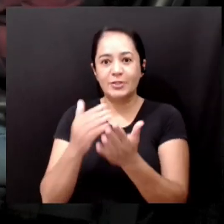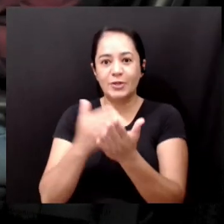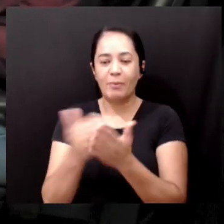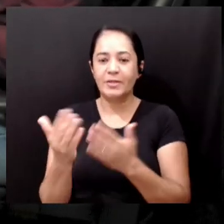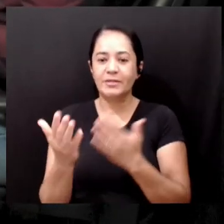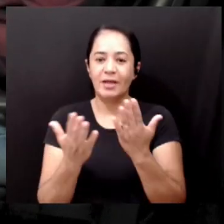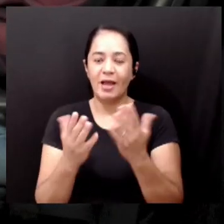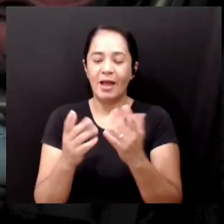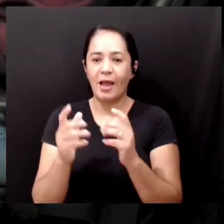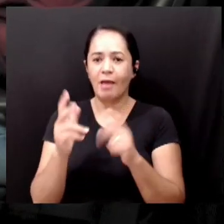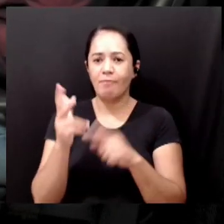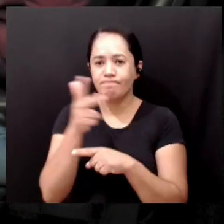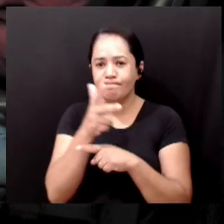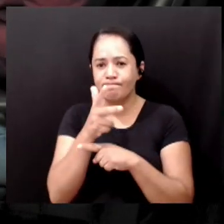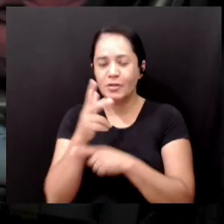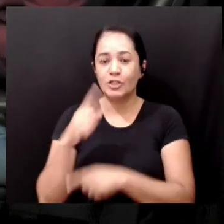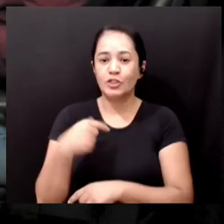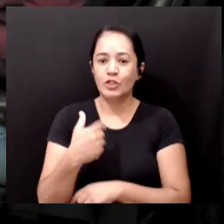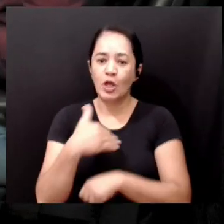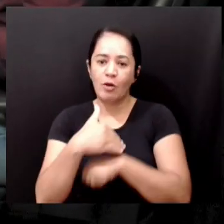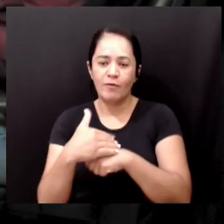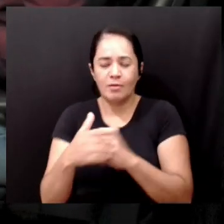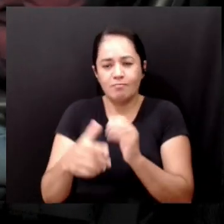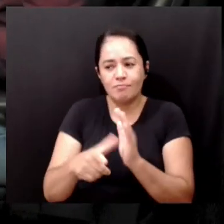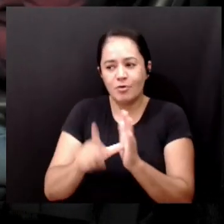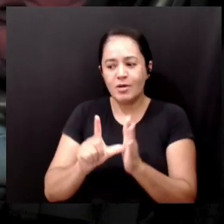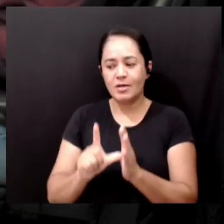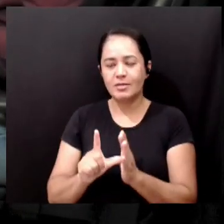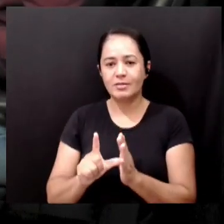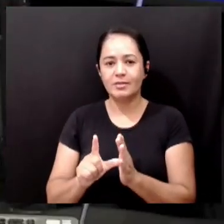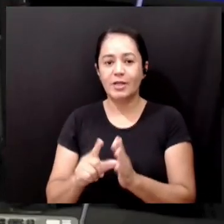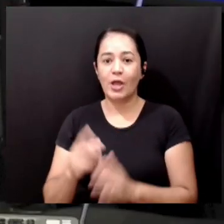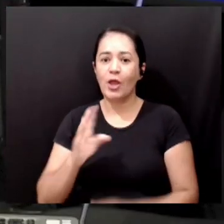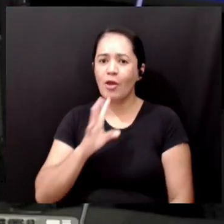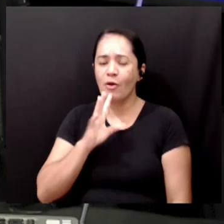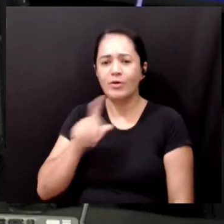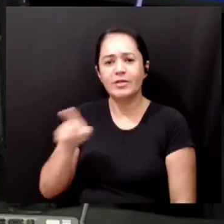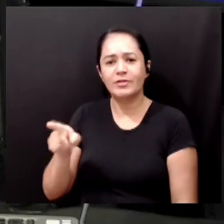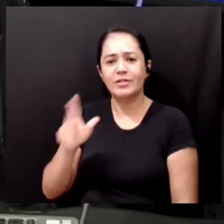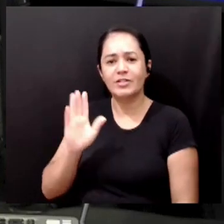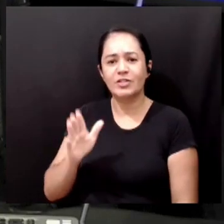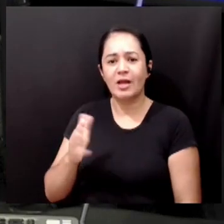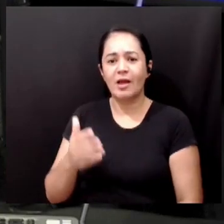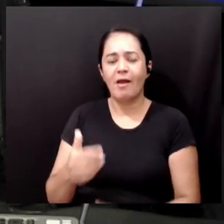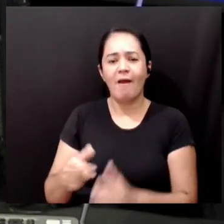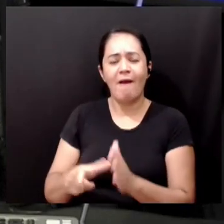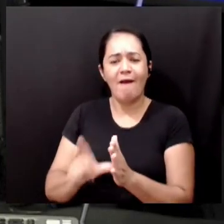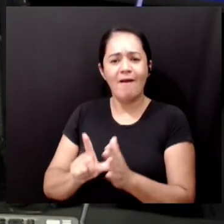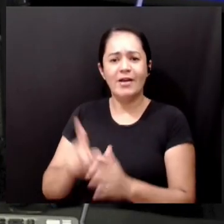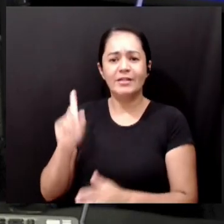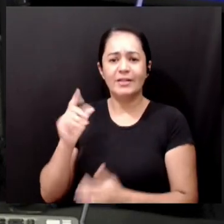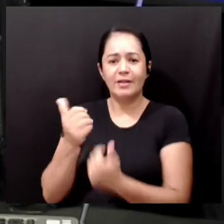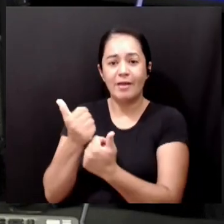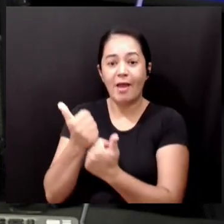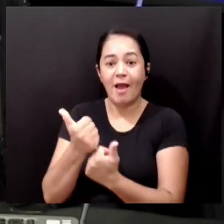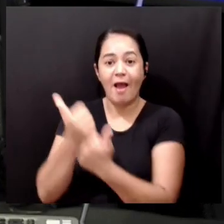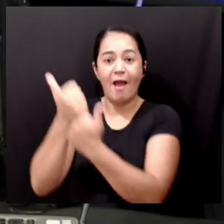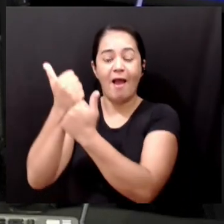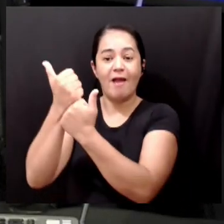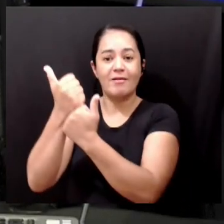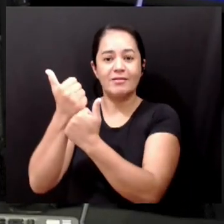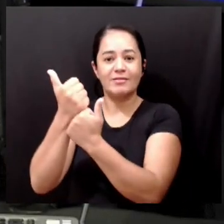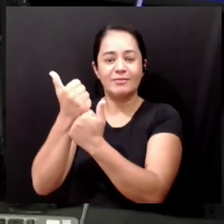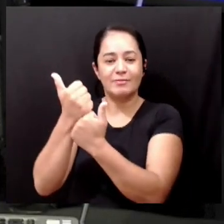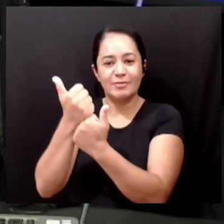eu conheço o vereador Guilherme de uma outra época em que ele já foi, inclusive, assessor na Câmara Municipal de Campinas, mas ele vai contar isso num